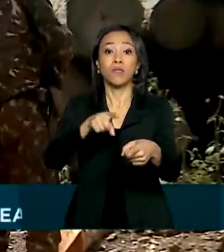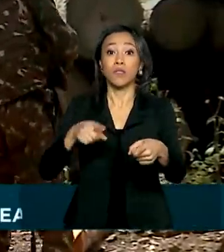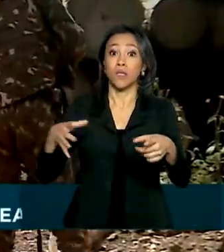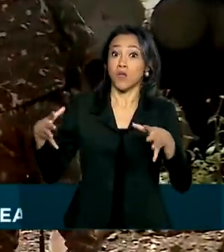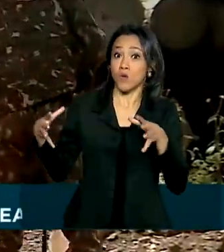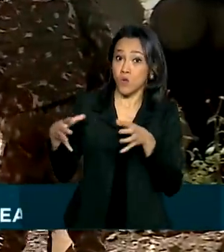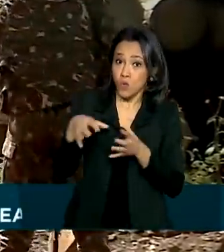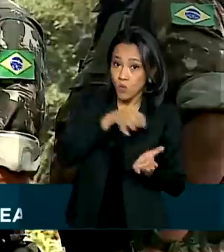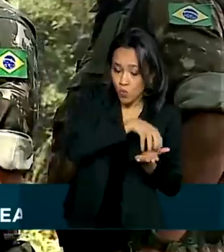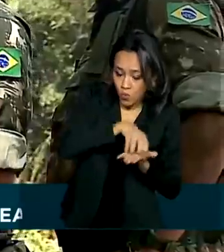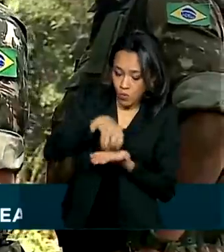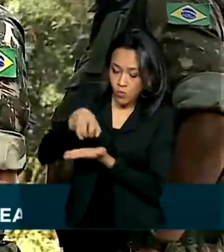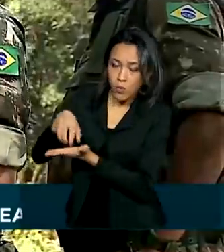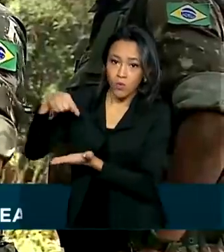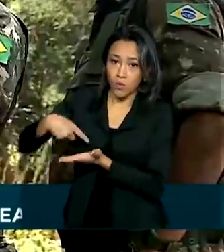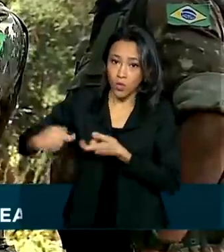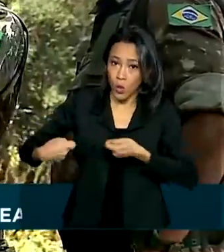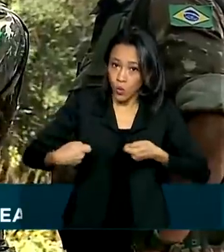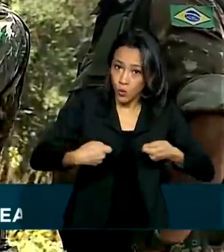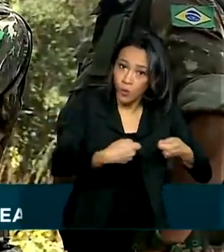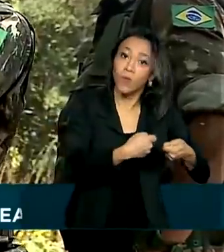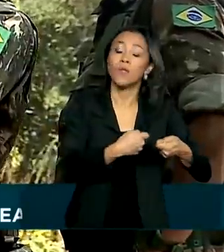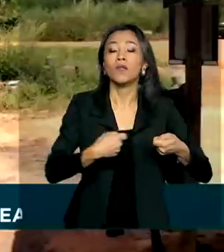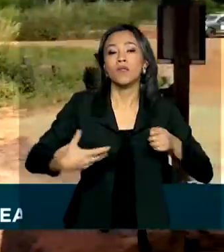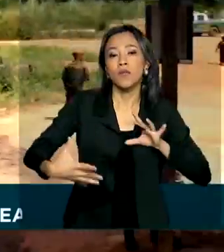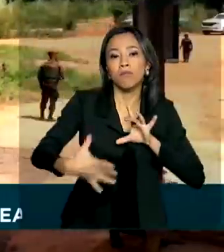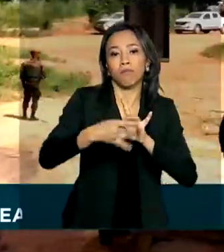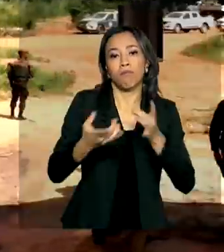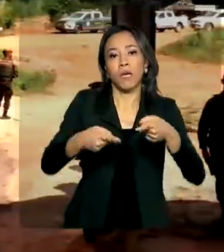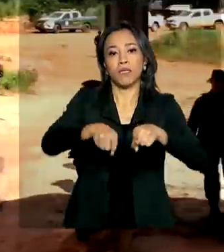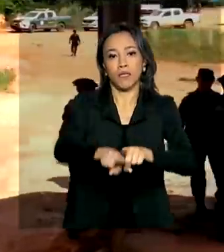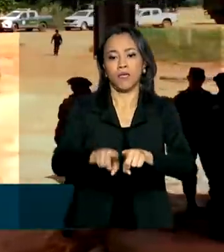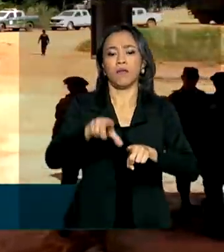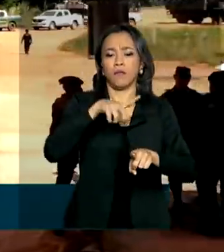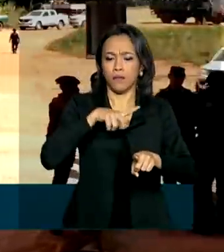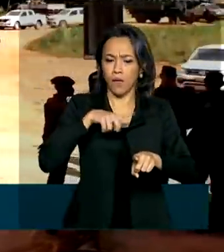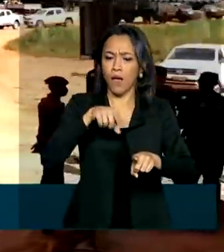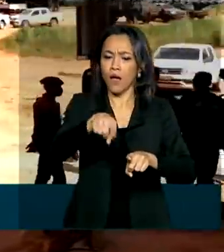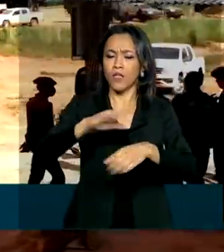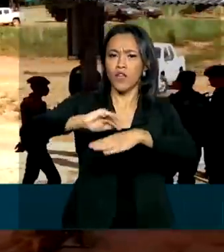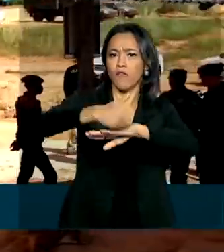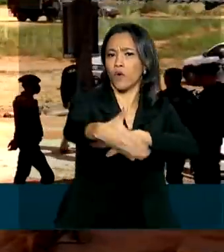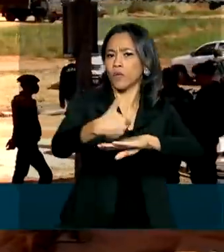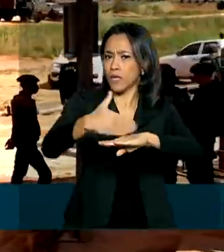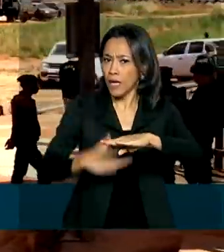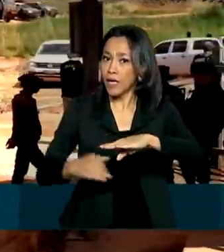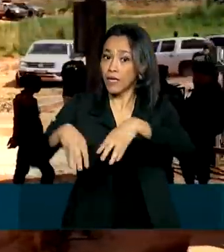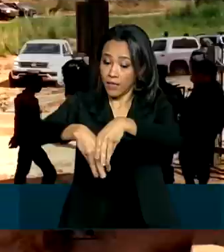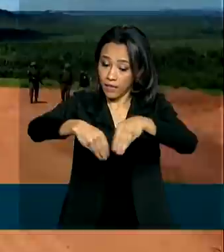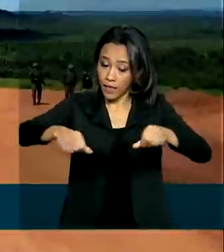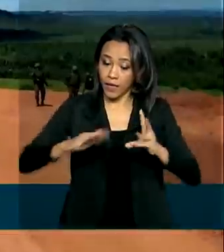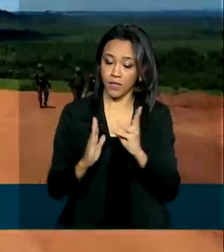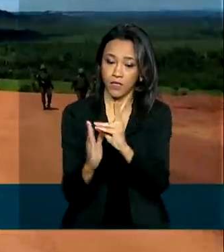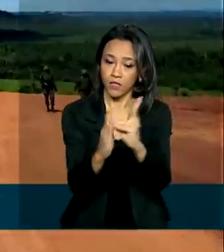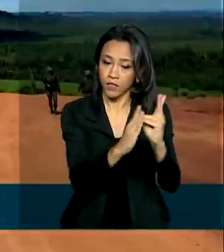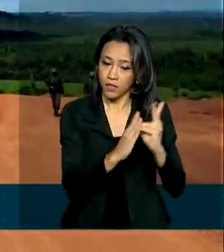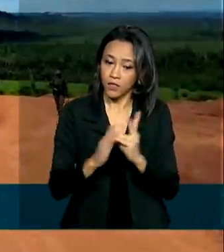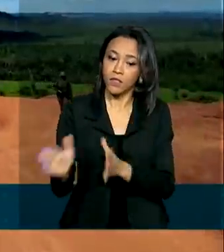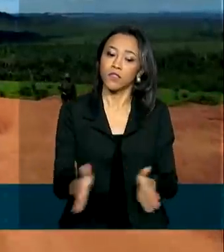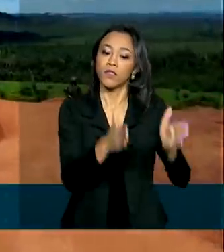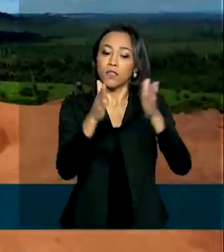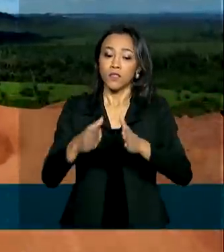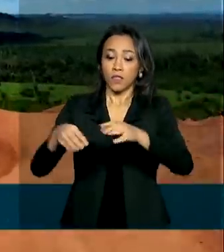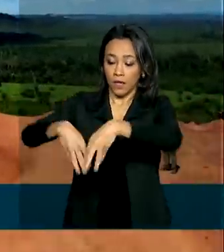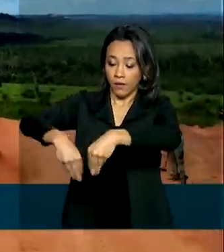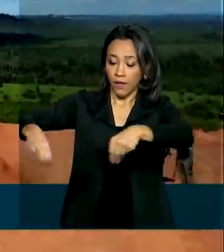conjunto com órgãos de controle ambiental e de segurança pública estão ocorrendo nas faixas de fronteira, em terras indígenas, unidades federais